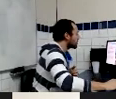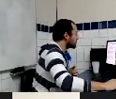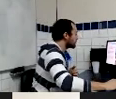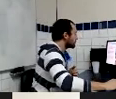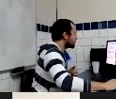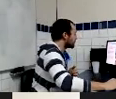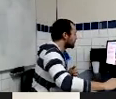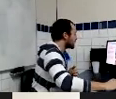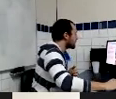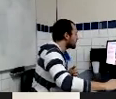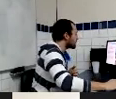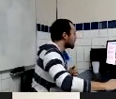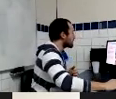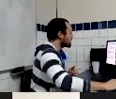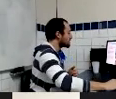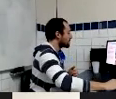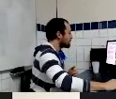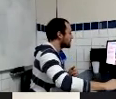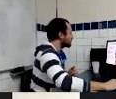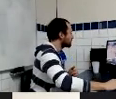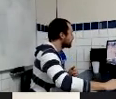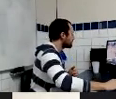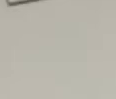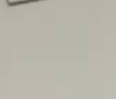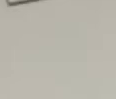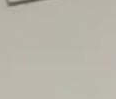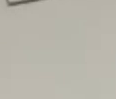Ah, meu Deus. Espera aí que veio uma mensagem para mim.